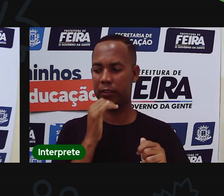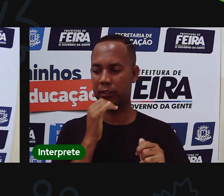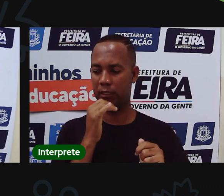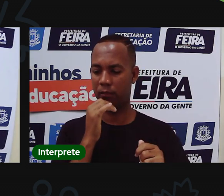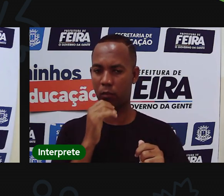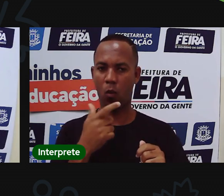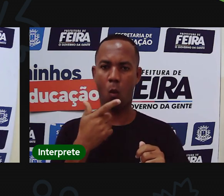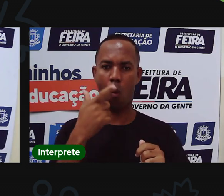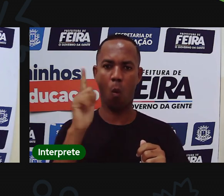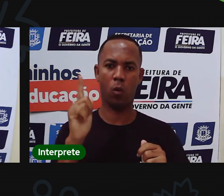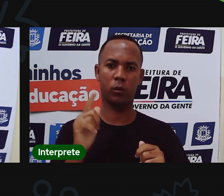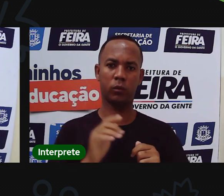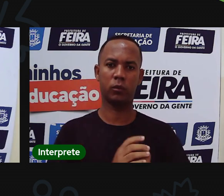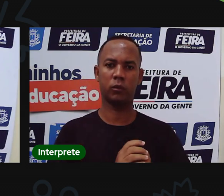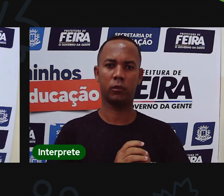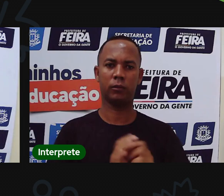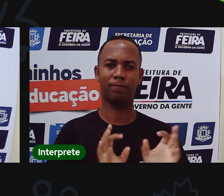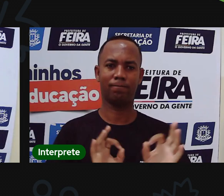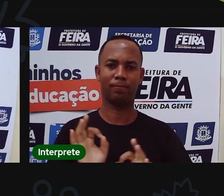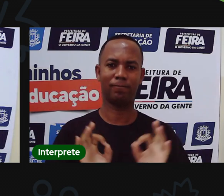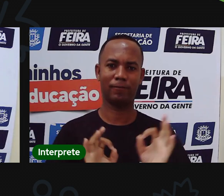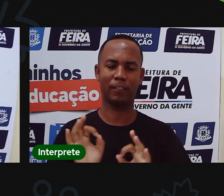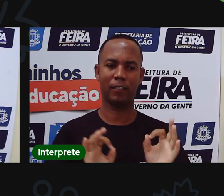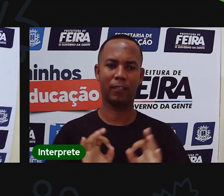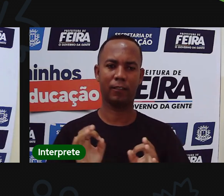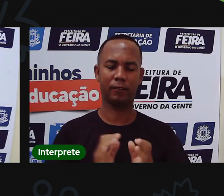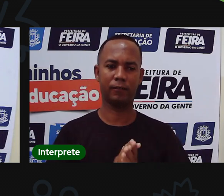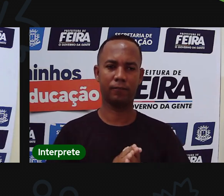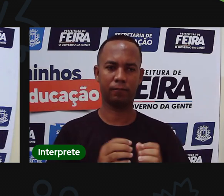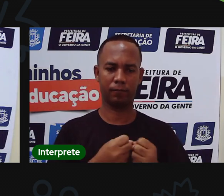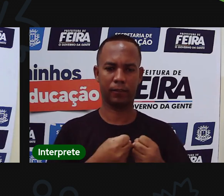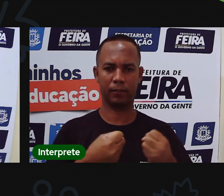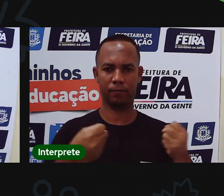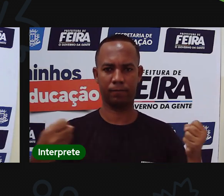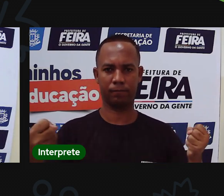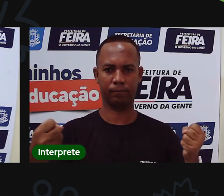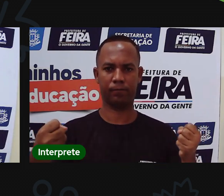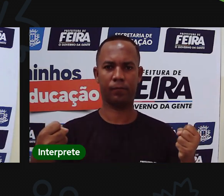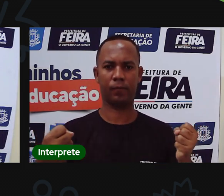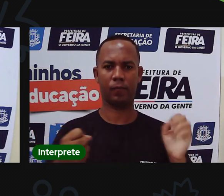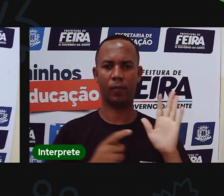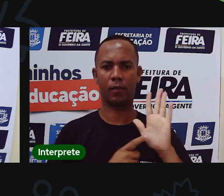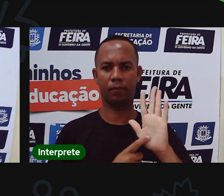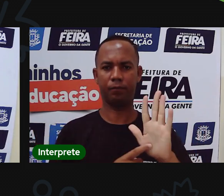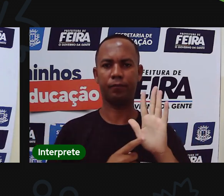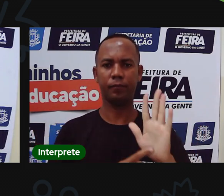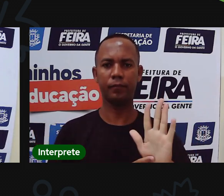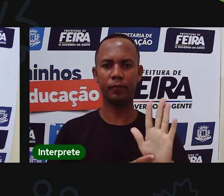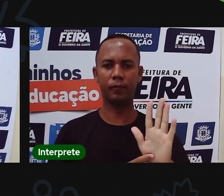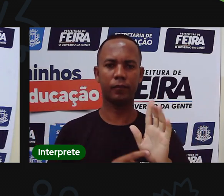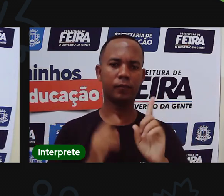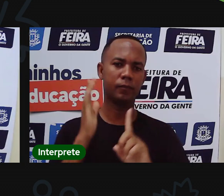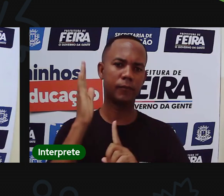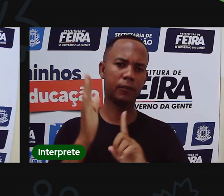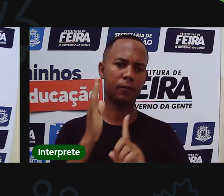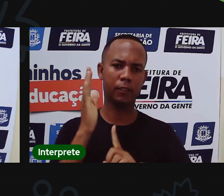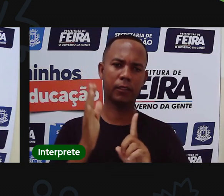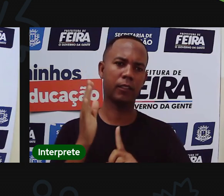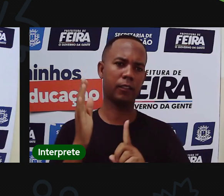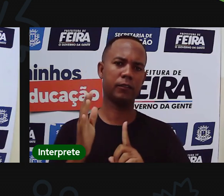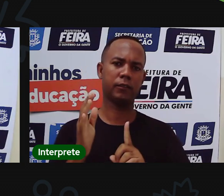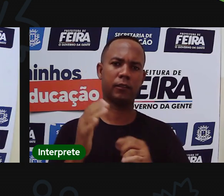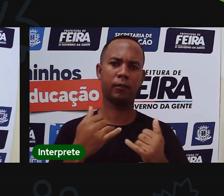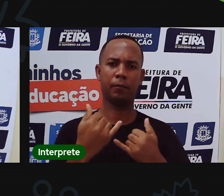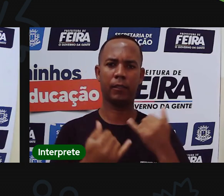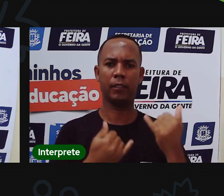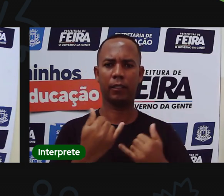outros designs que já tenham sido criados. Olha aqui, cartaz, apresentação, post para o Instagram, animações